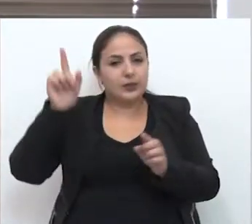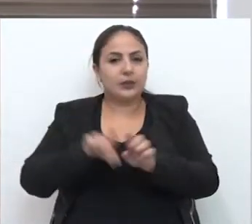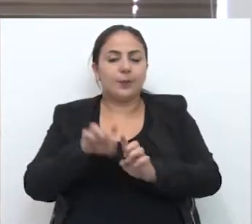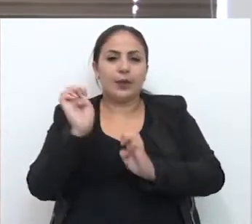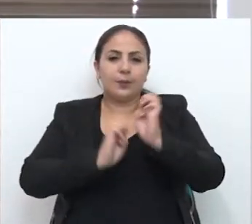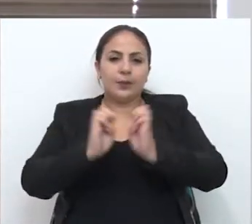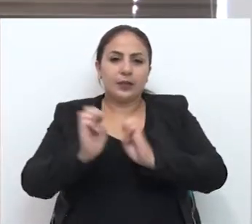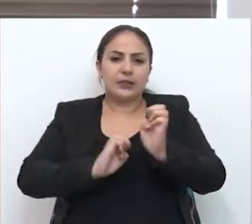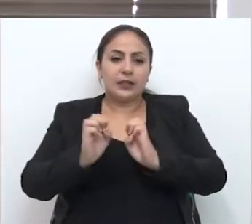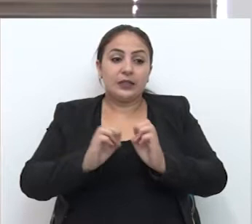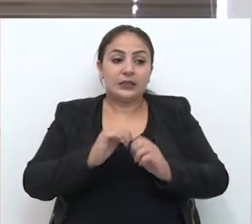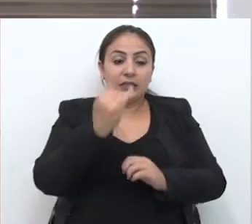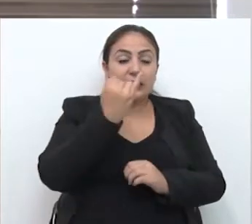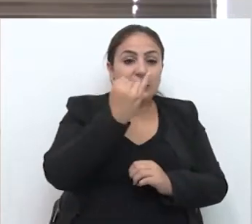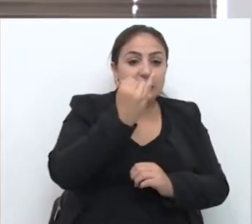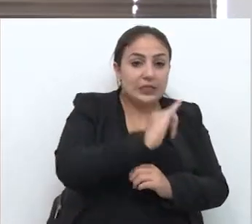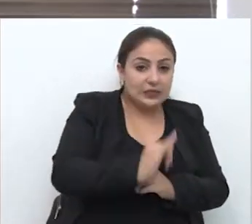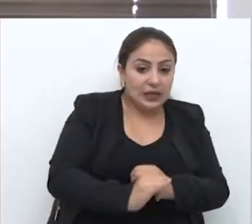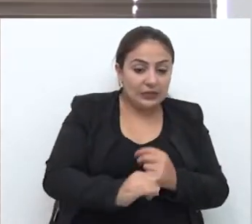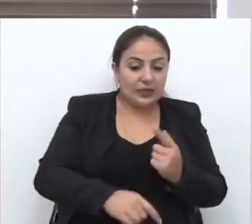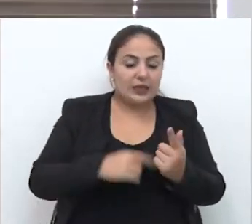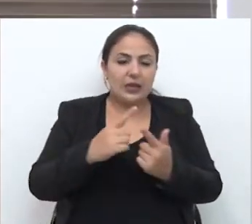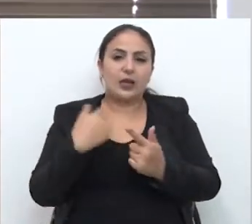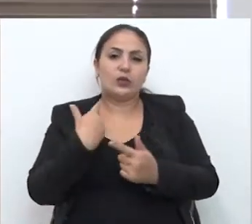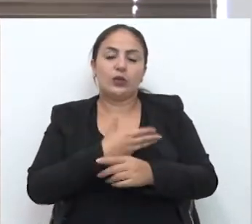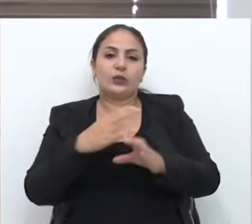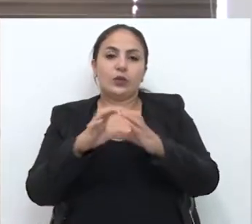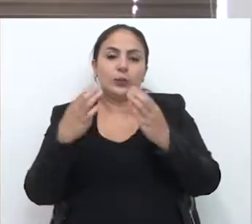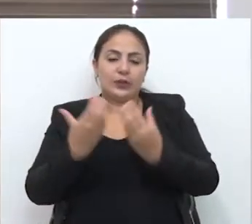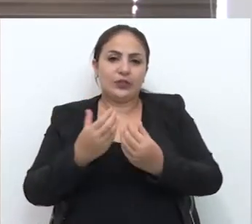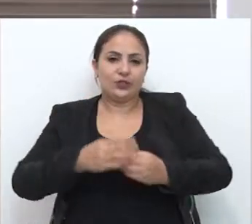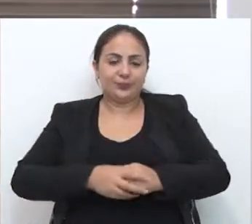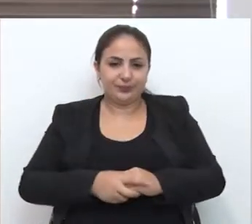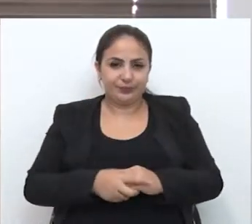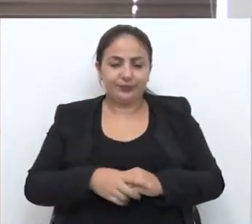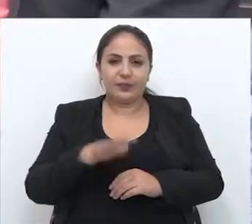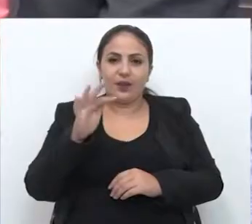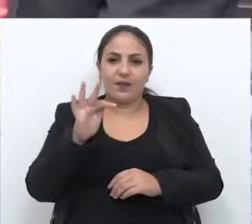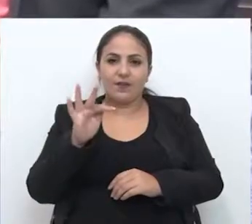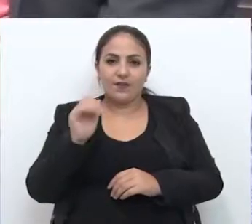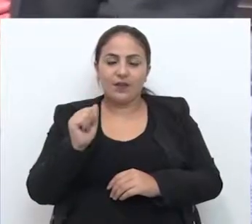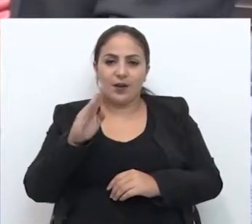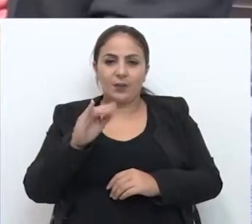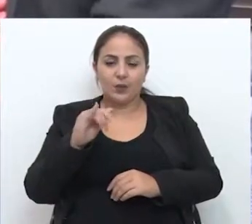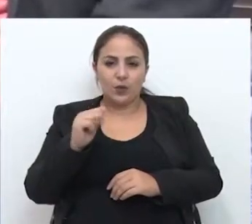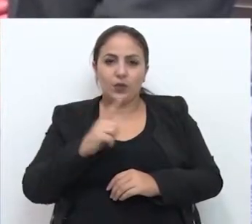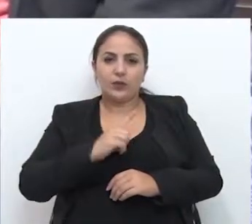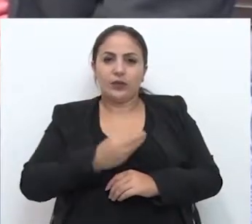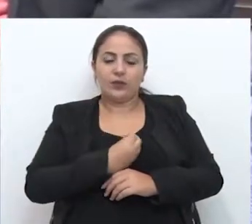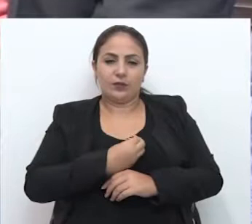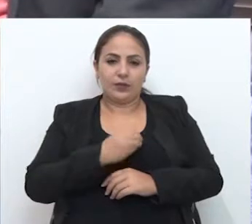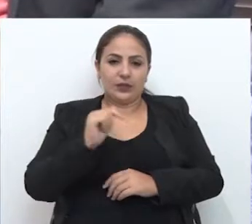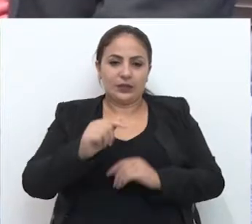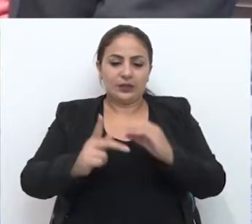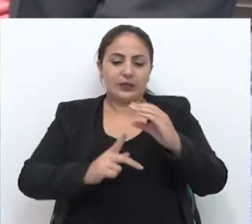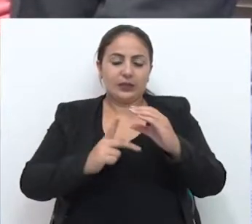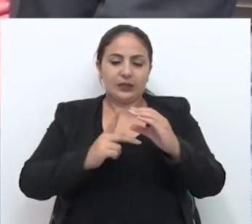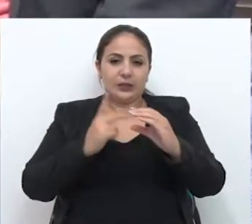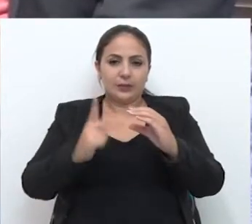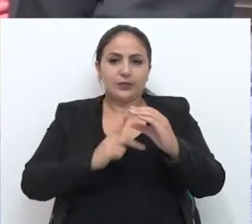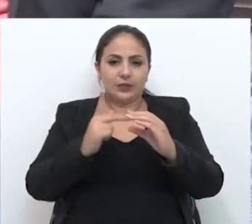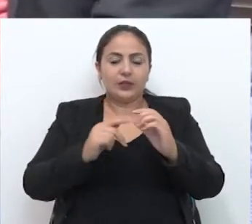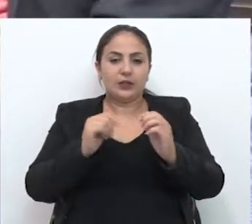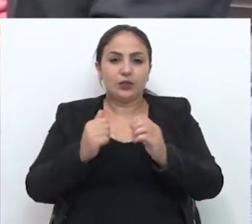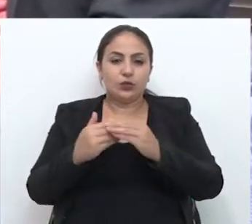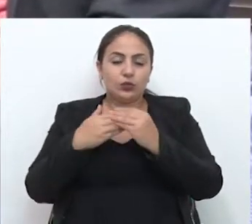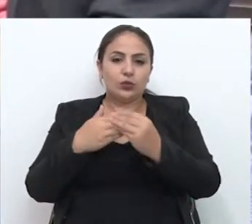e empresarial entre a Itália e as nossas comunidades italianas daqui. Fábio esteve no Legislativo